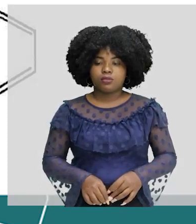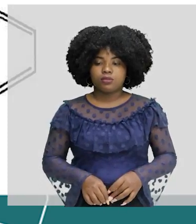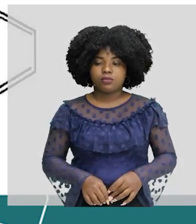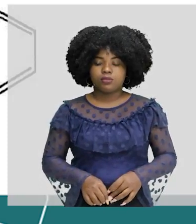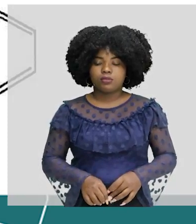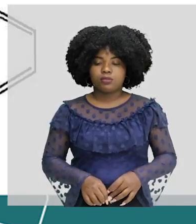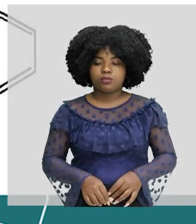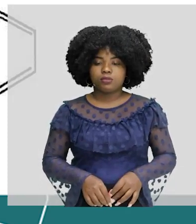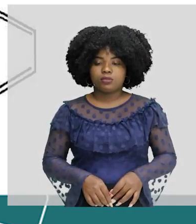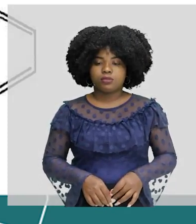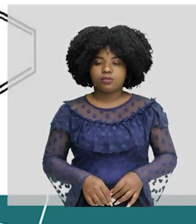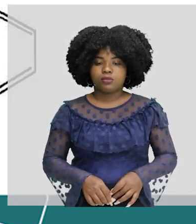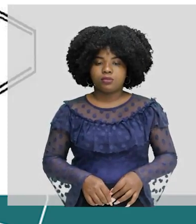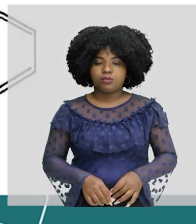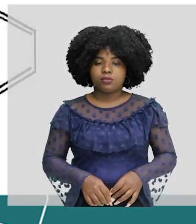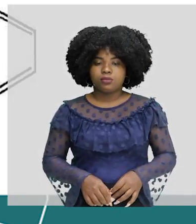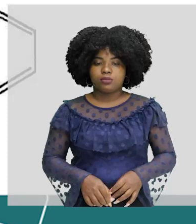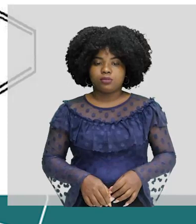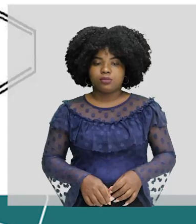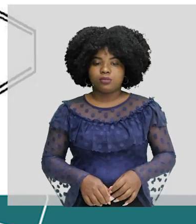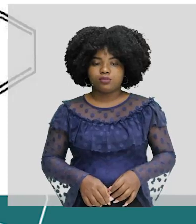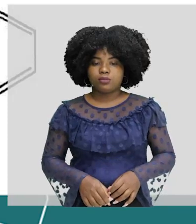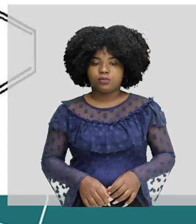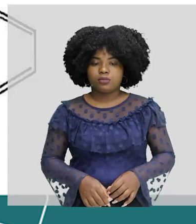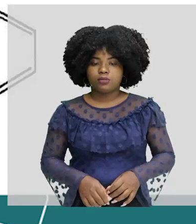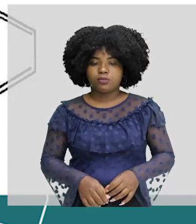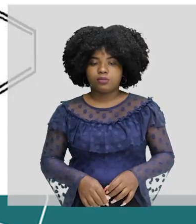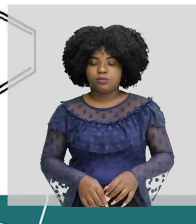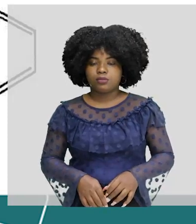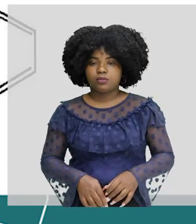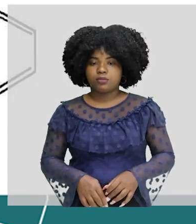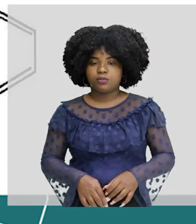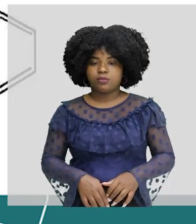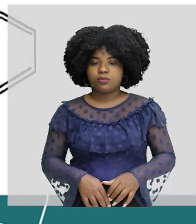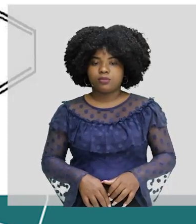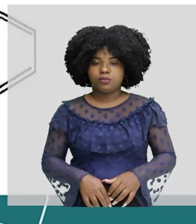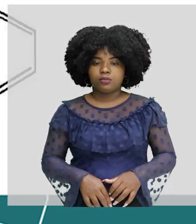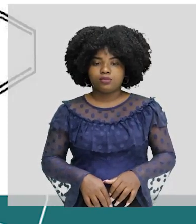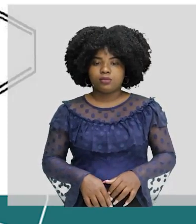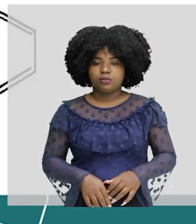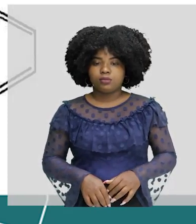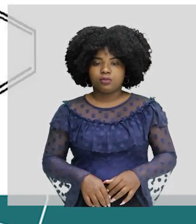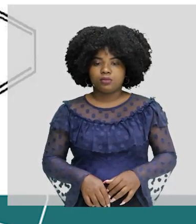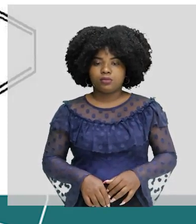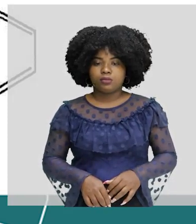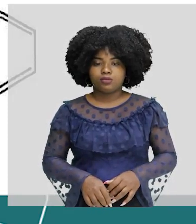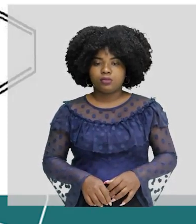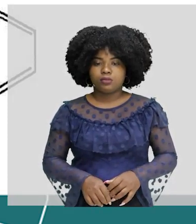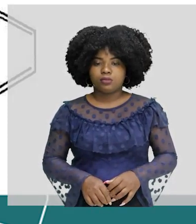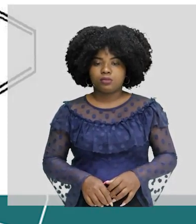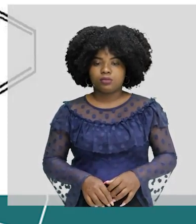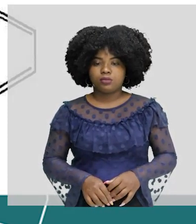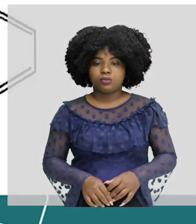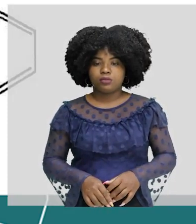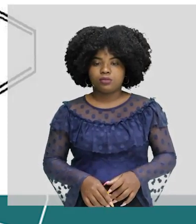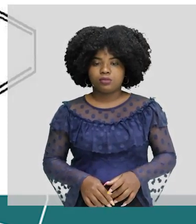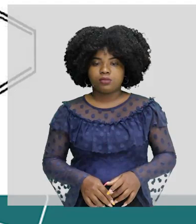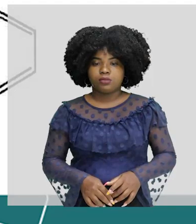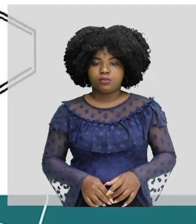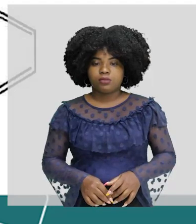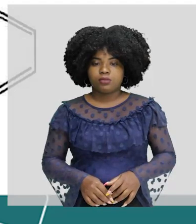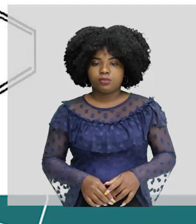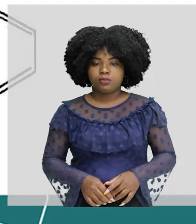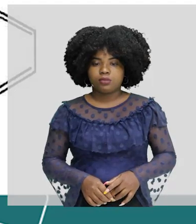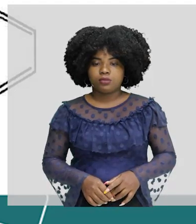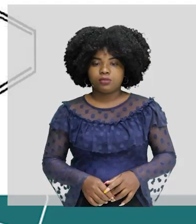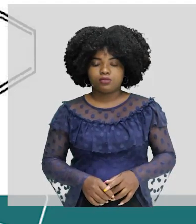o adoçante pode causar danos à saúde. Doses superiores a 5 gramas podem causar